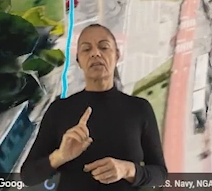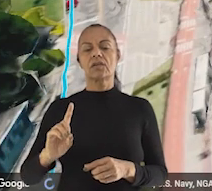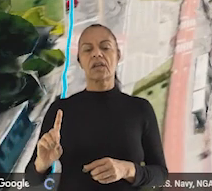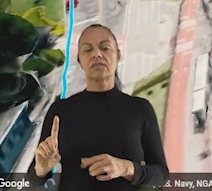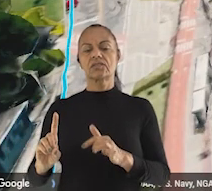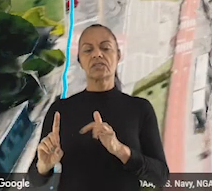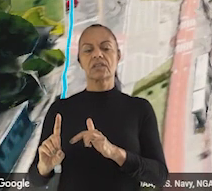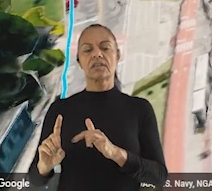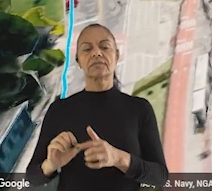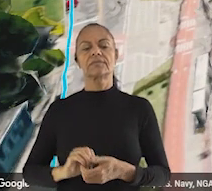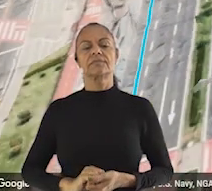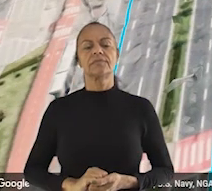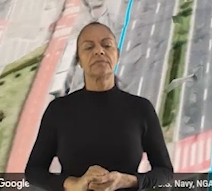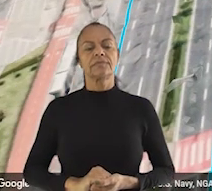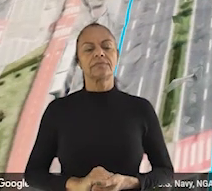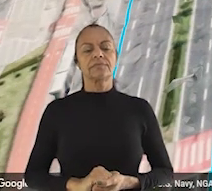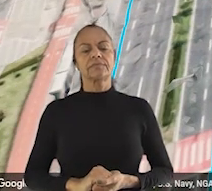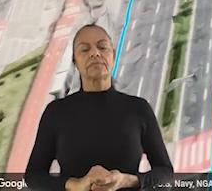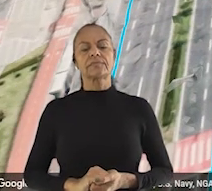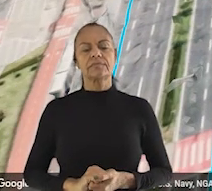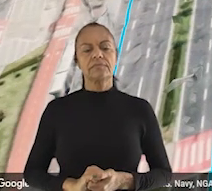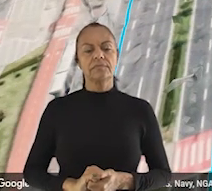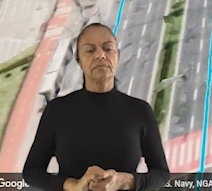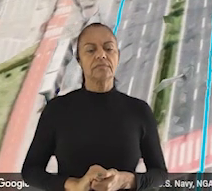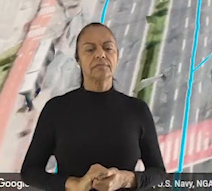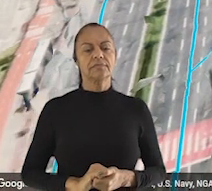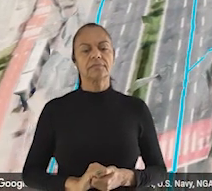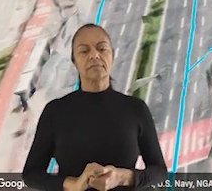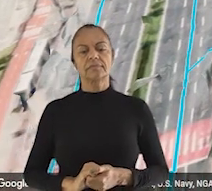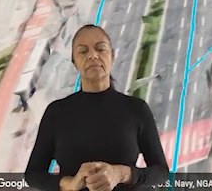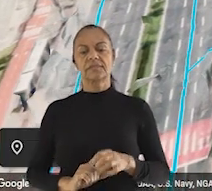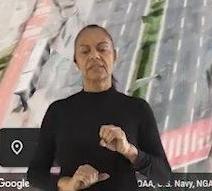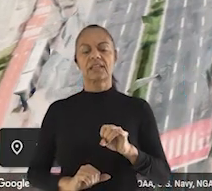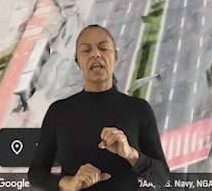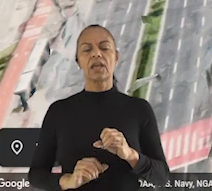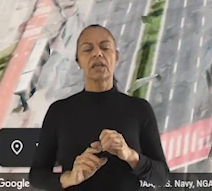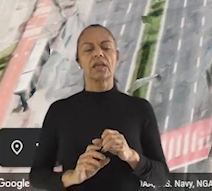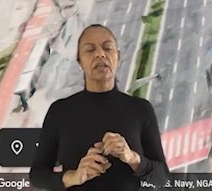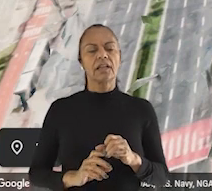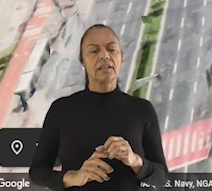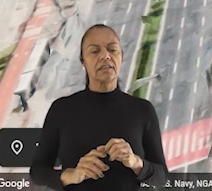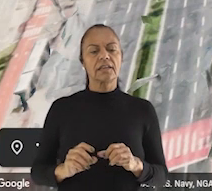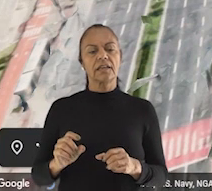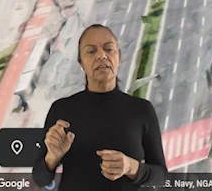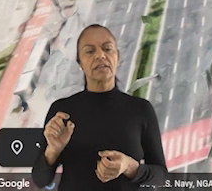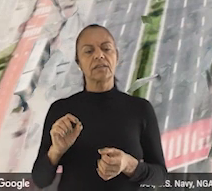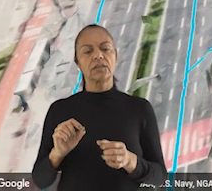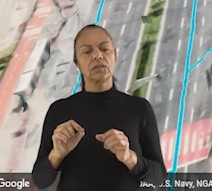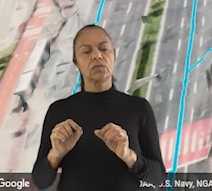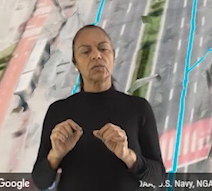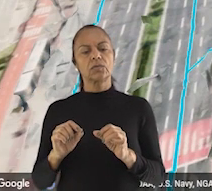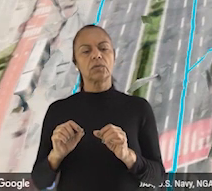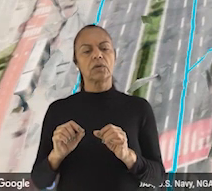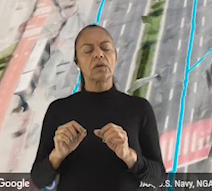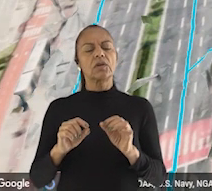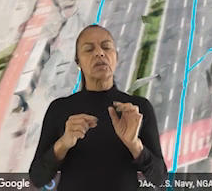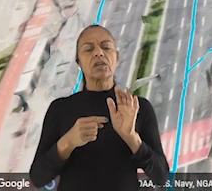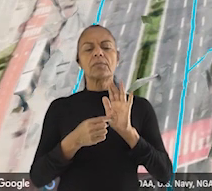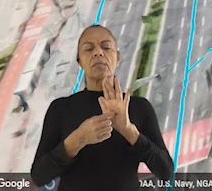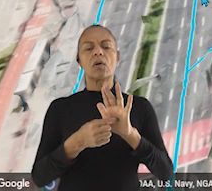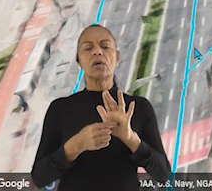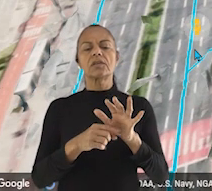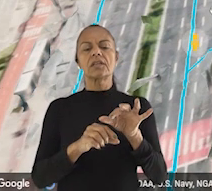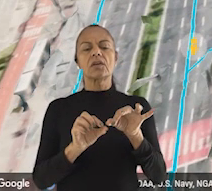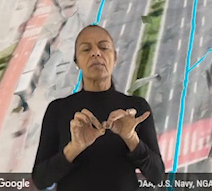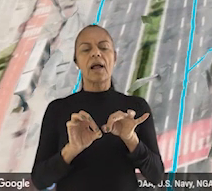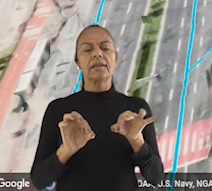inferior direito, tem algumas opções. Se você pegar esse bonequinho aqui e jogar ele em um lugar que tem